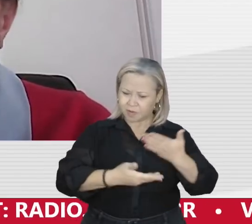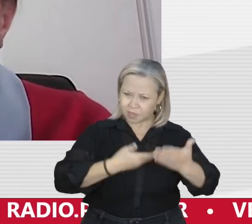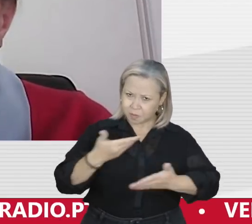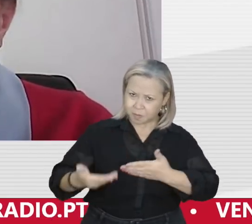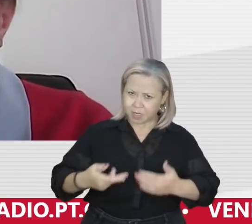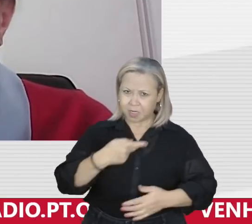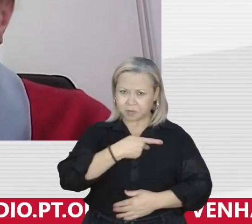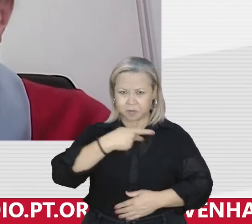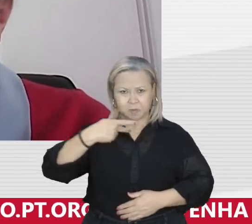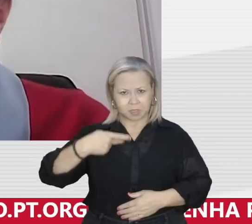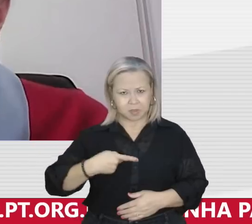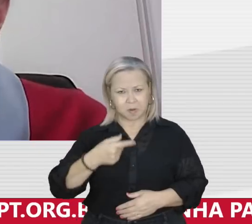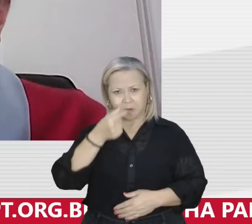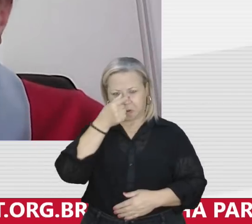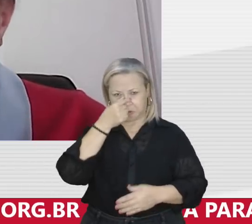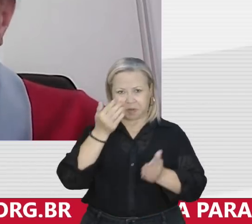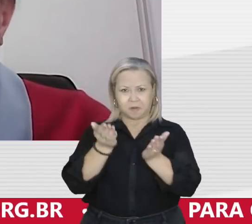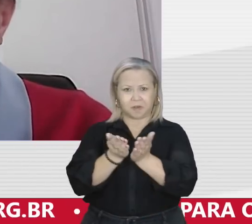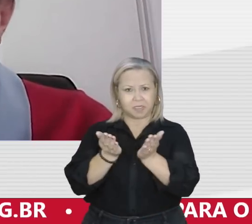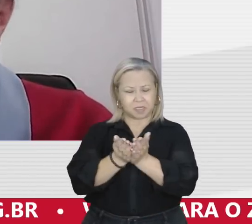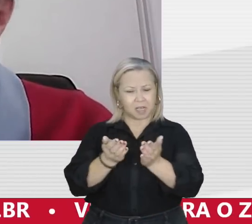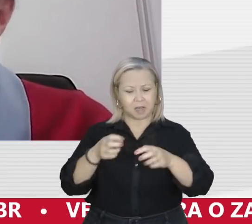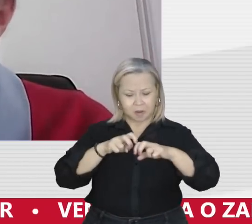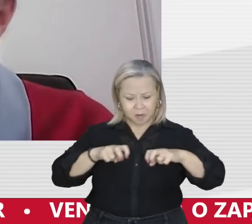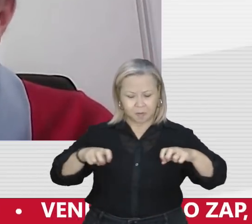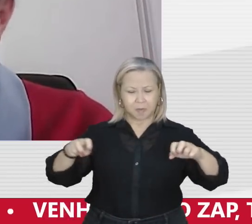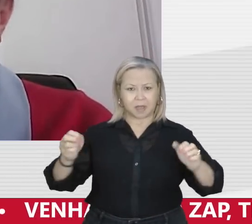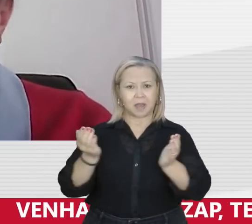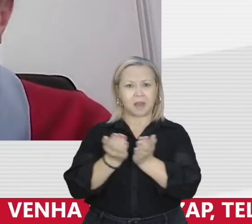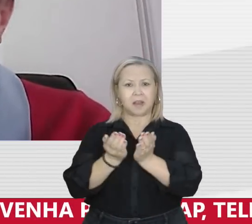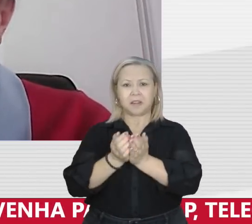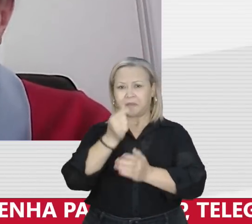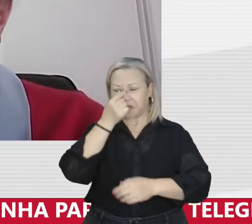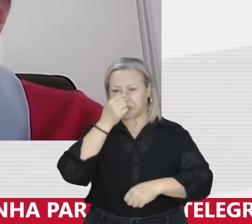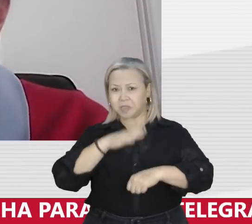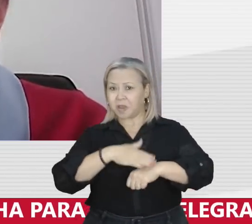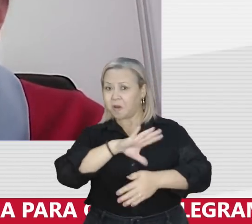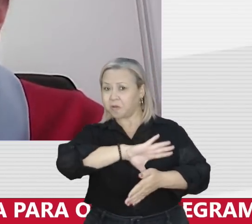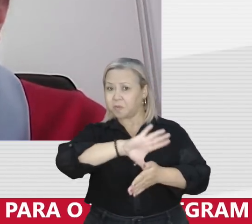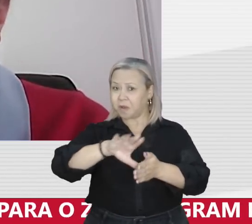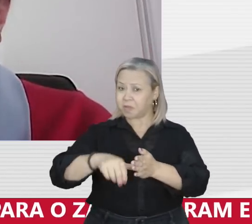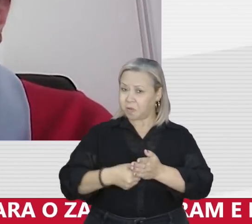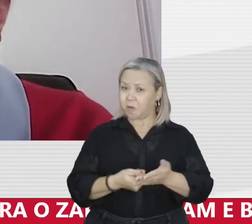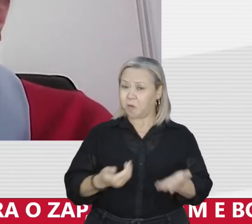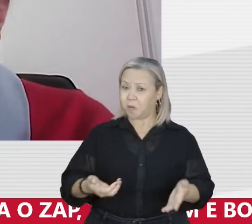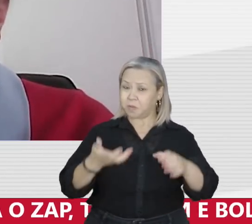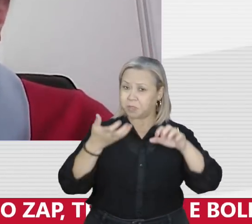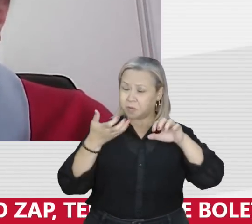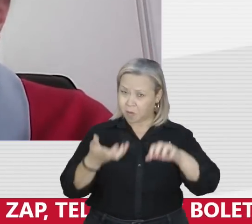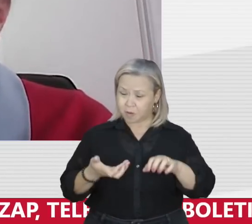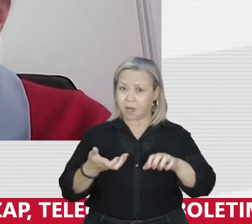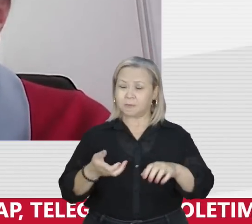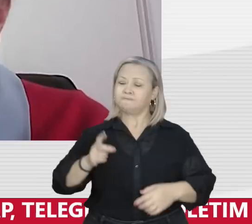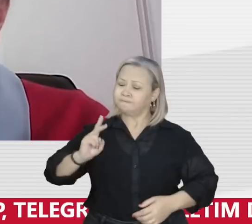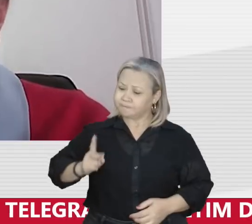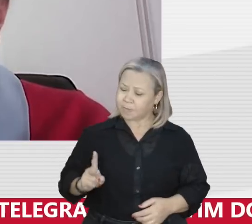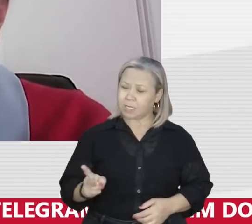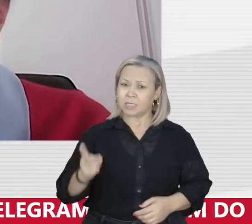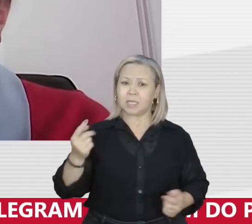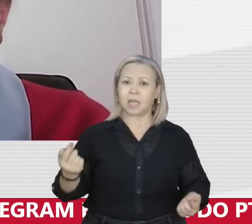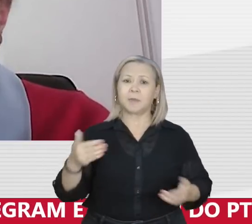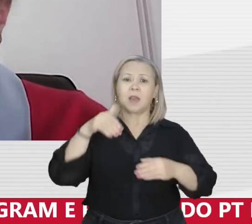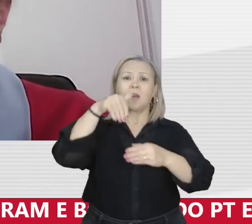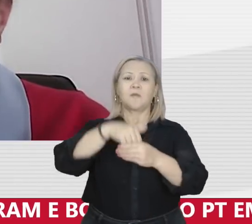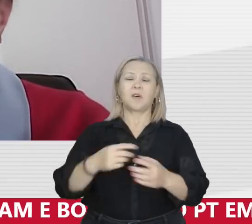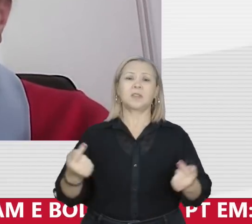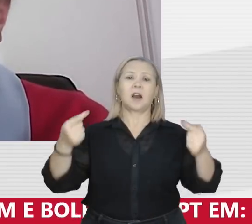pastores evangélicos, a bancada evangélica, mesmo os mais corruptos ali do Congresso Nacional, sempre votaram